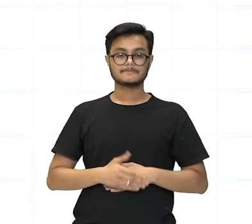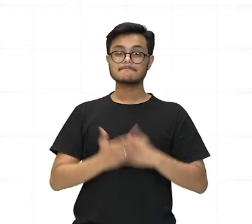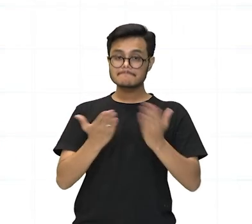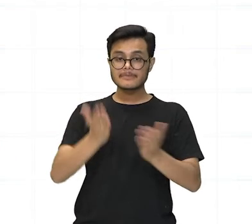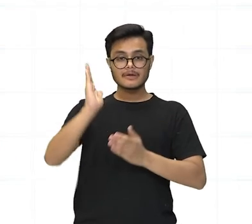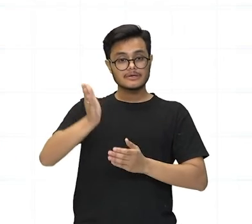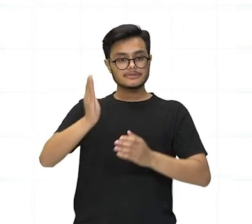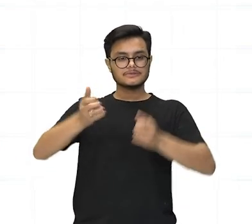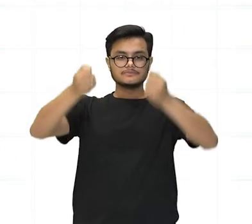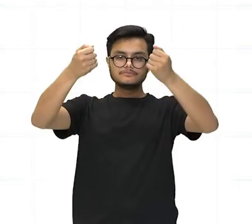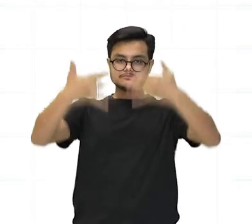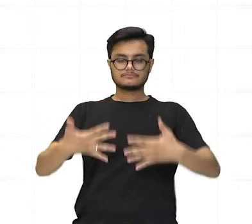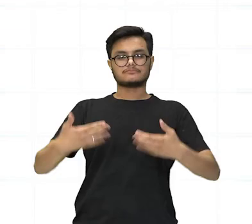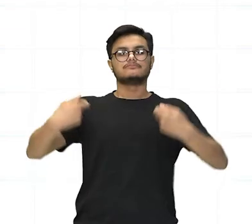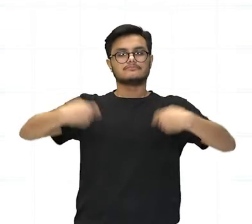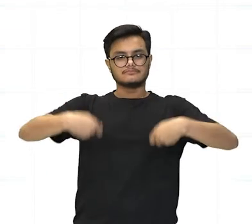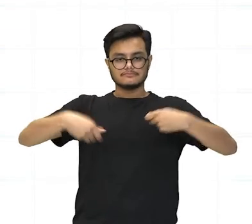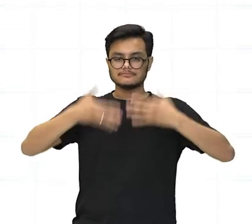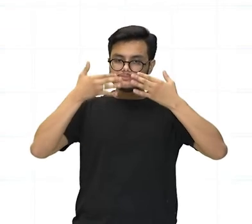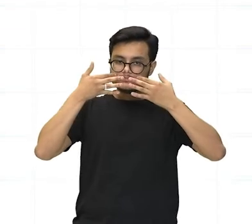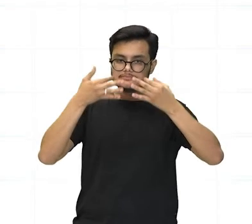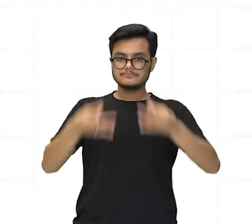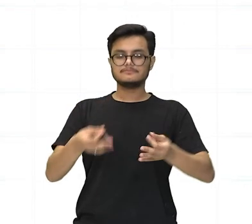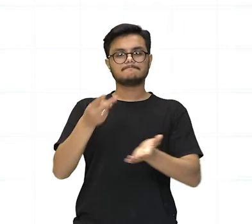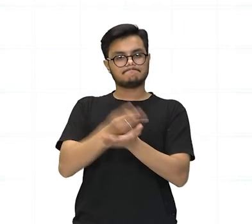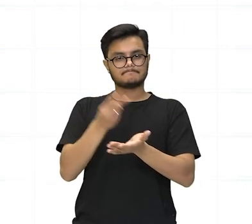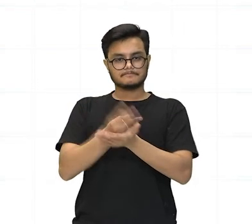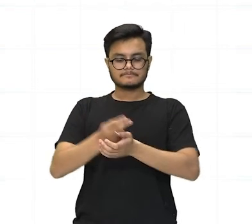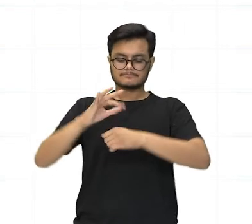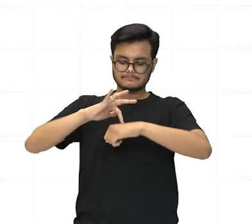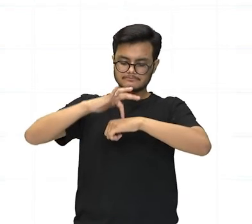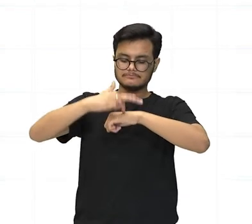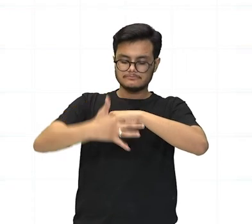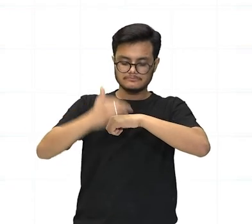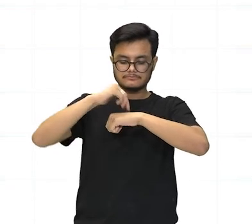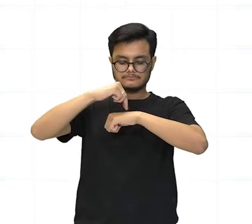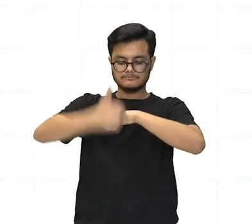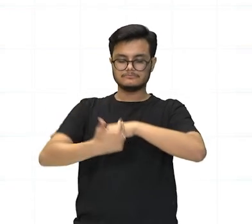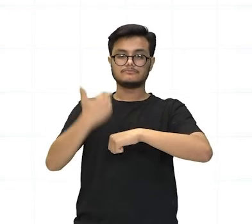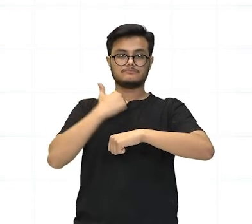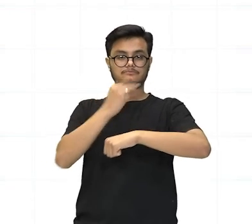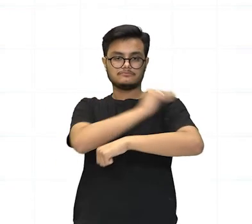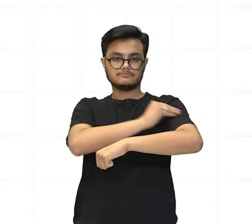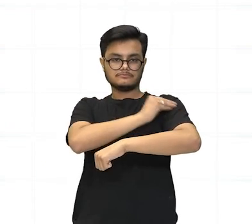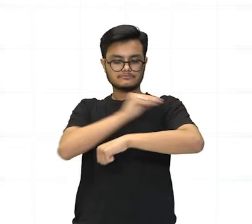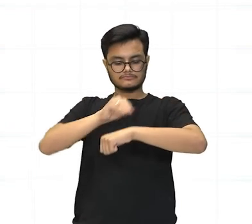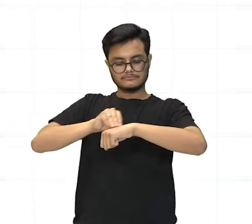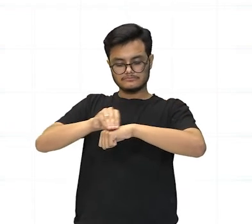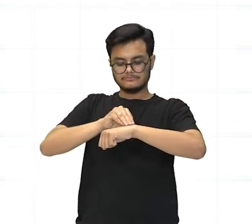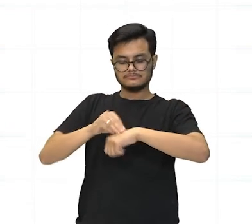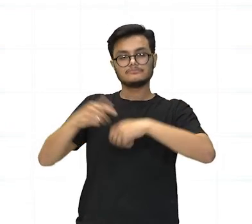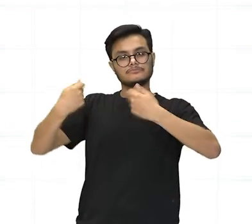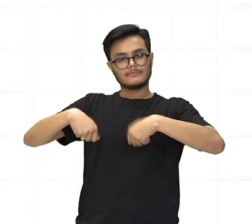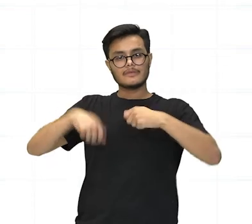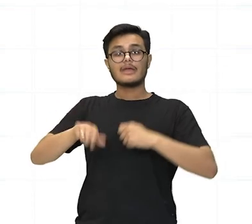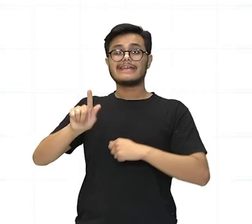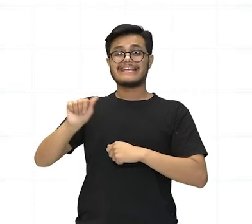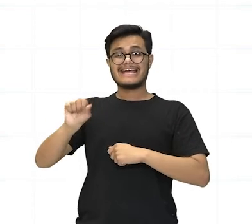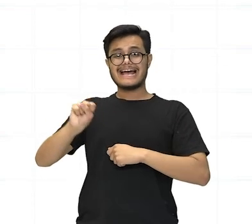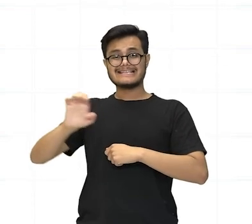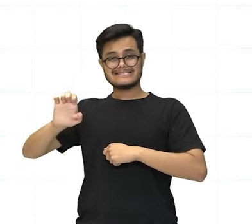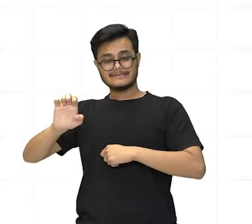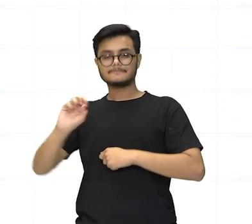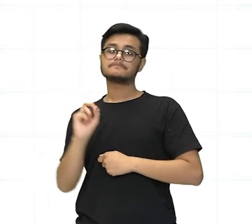vocês? Mais uma vez, toda vez que tiver um corte na pele, não pegue algodão, procure uma gaze